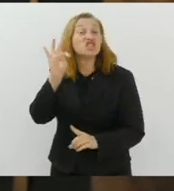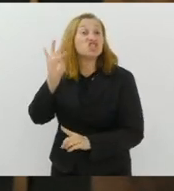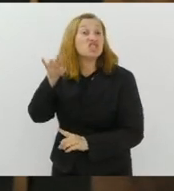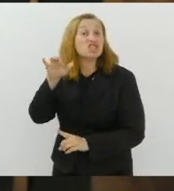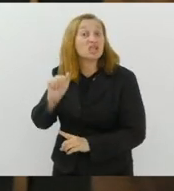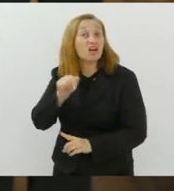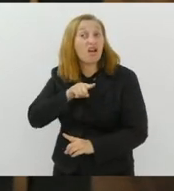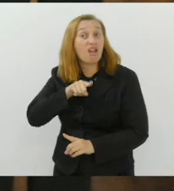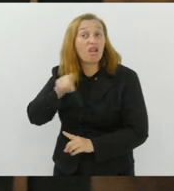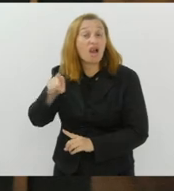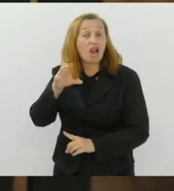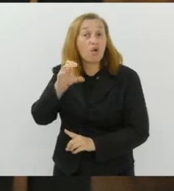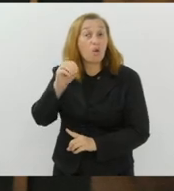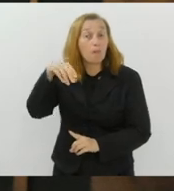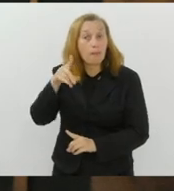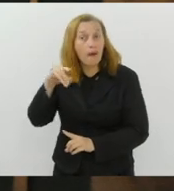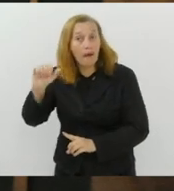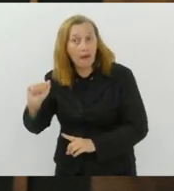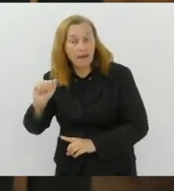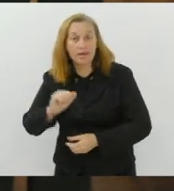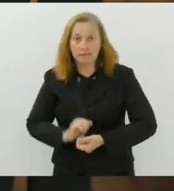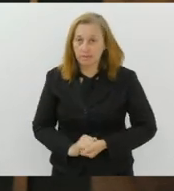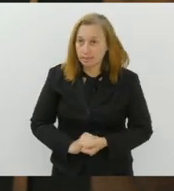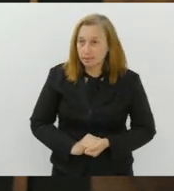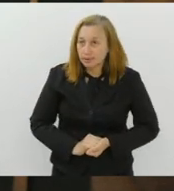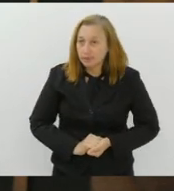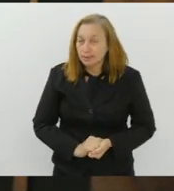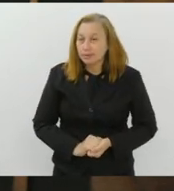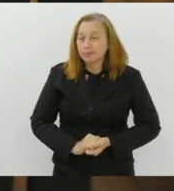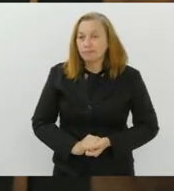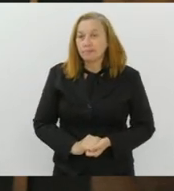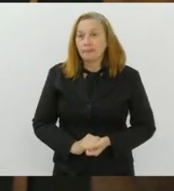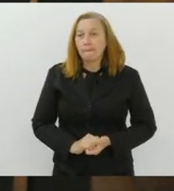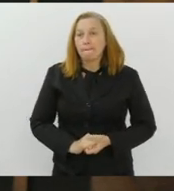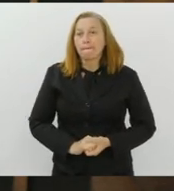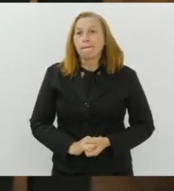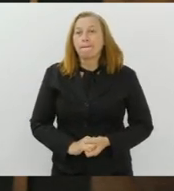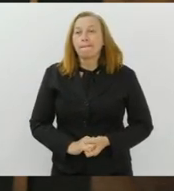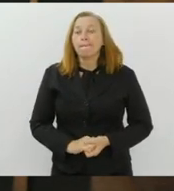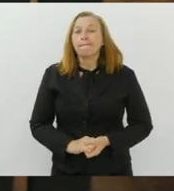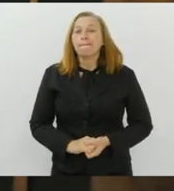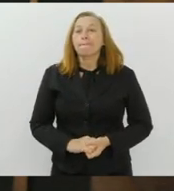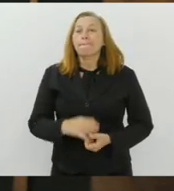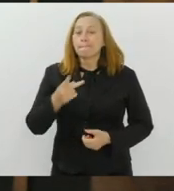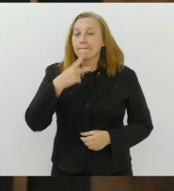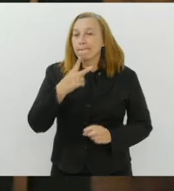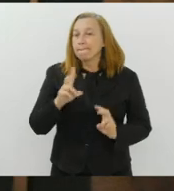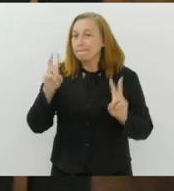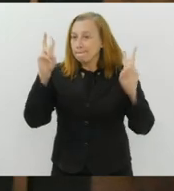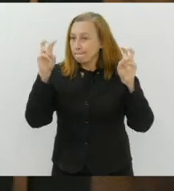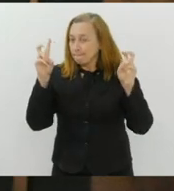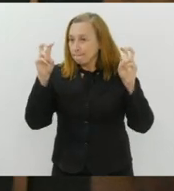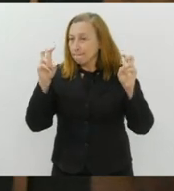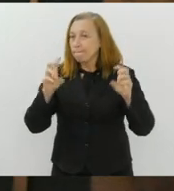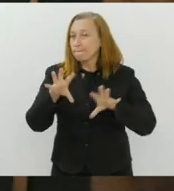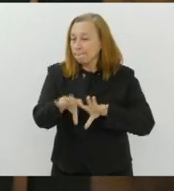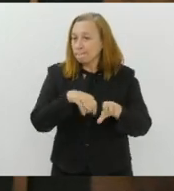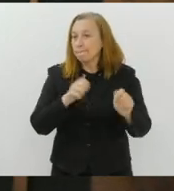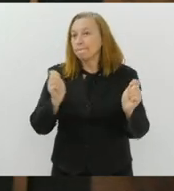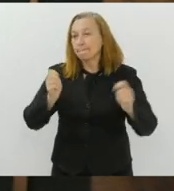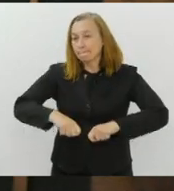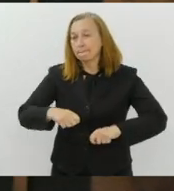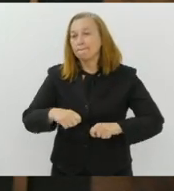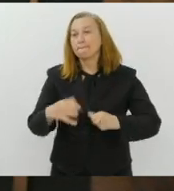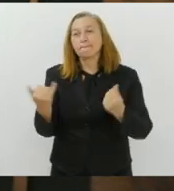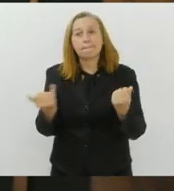lá, a Comai, capitaneada por ela, né, tem batido muito nessas capacitações,